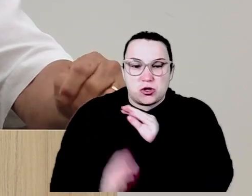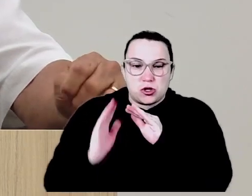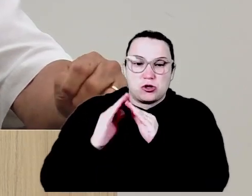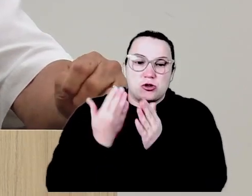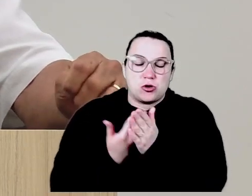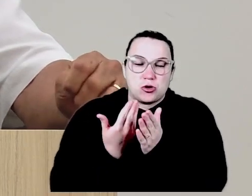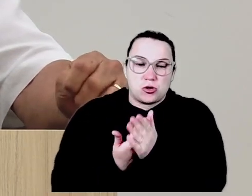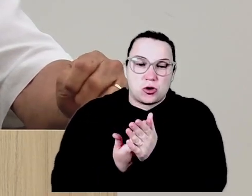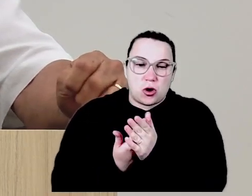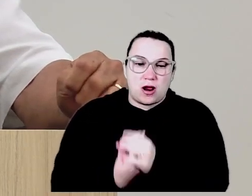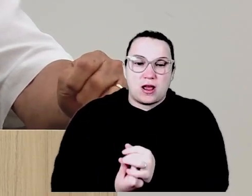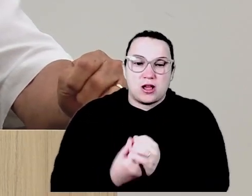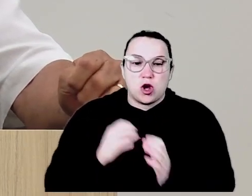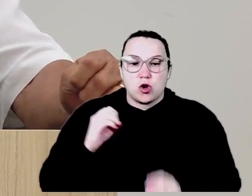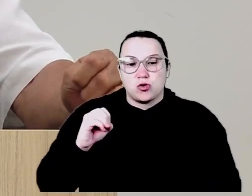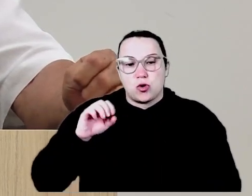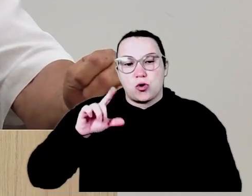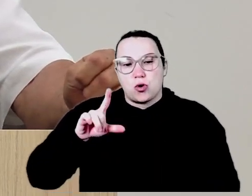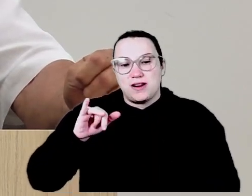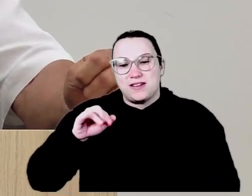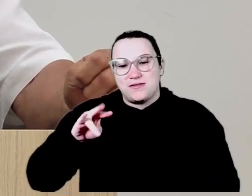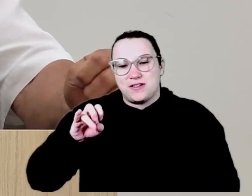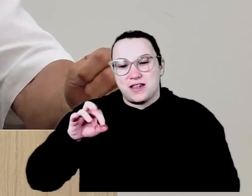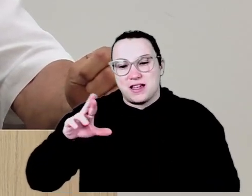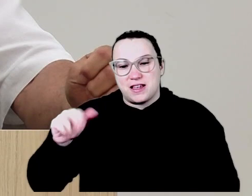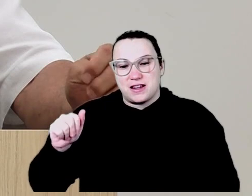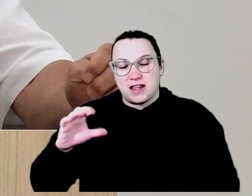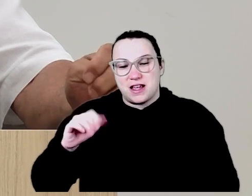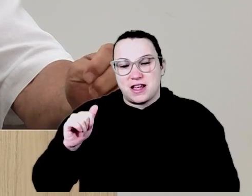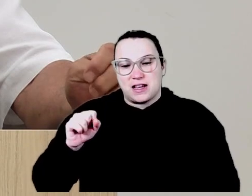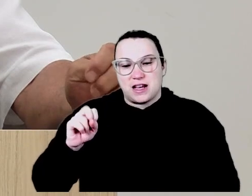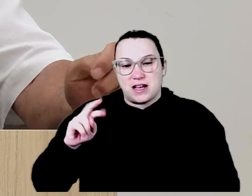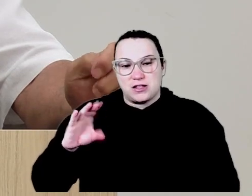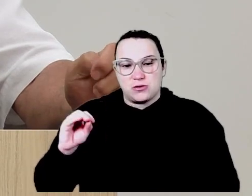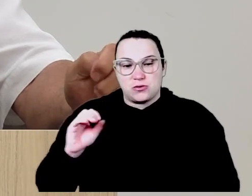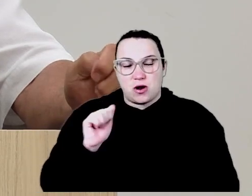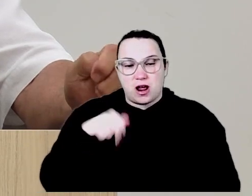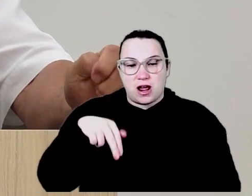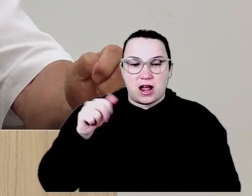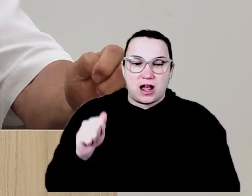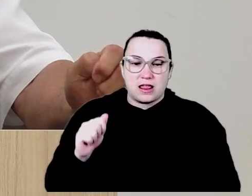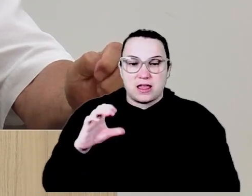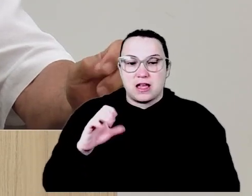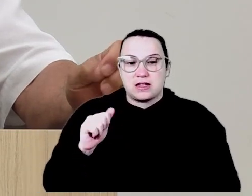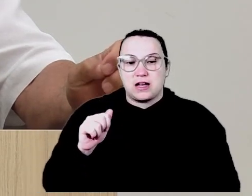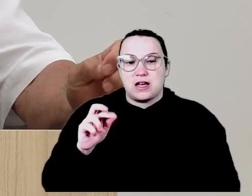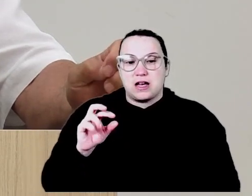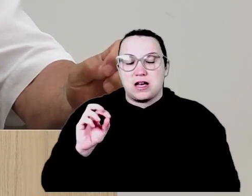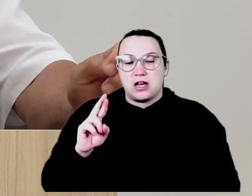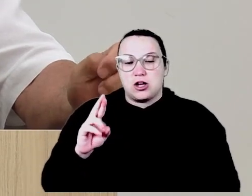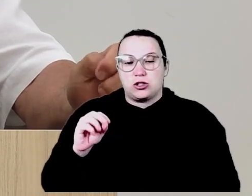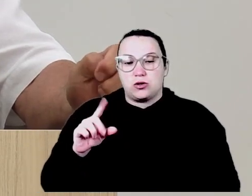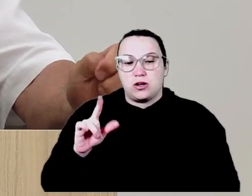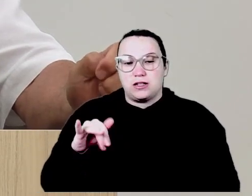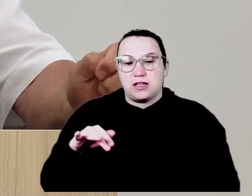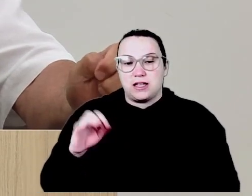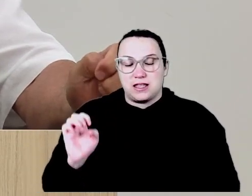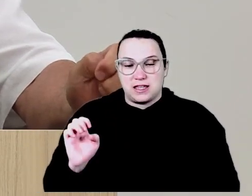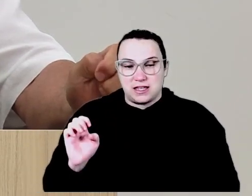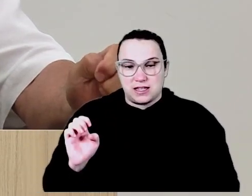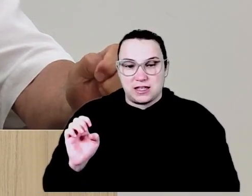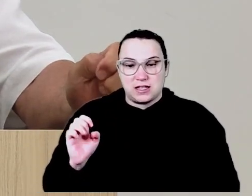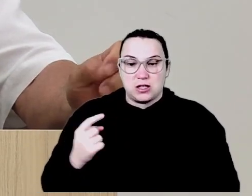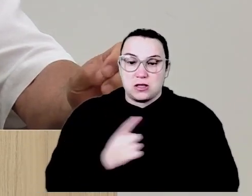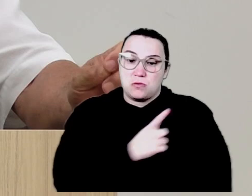do referido colégio de Oliveira Castro eh Ana Carolina Ana Caroline jank grasman do